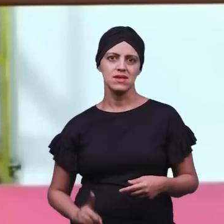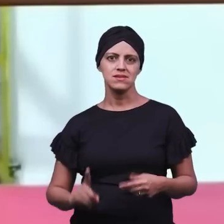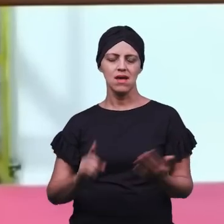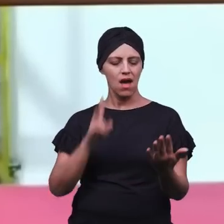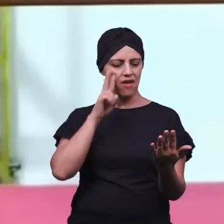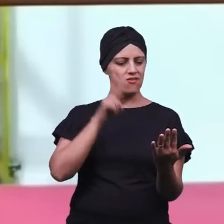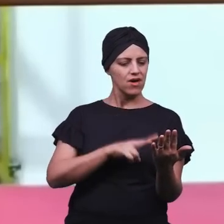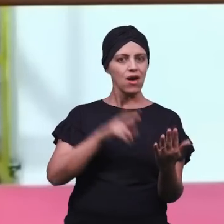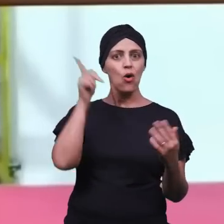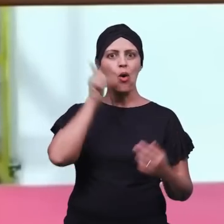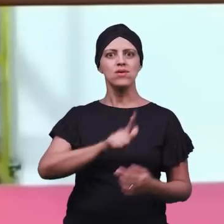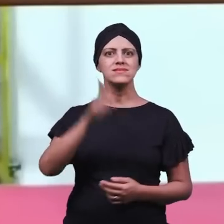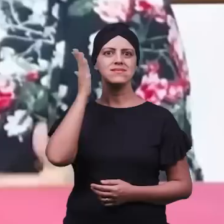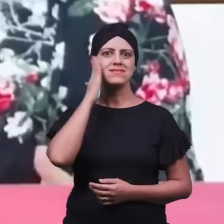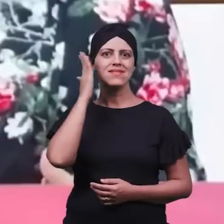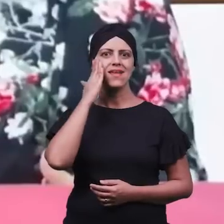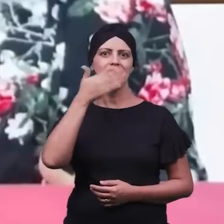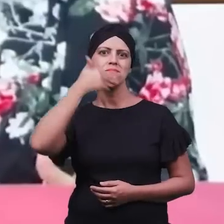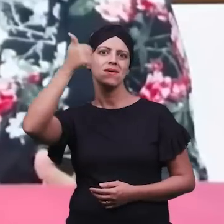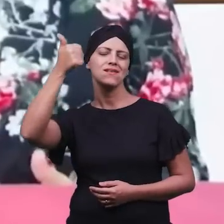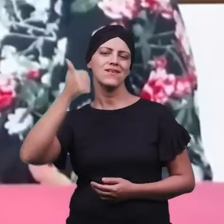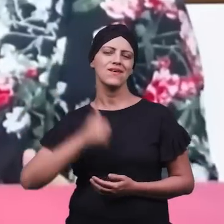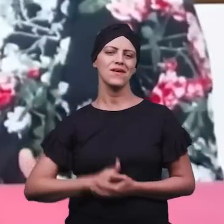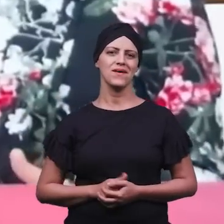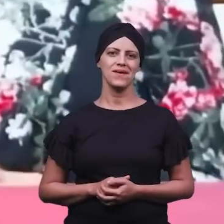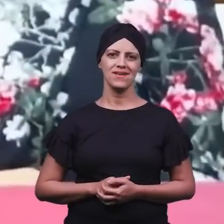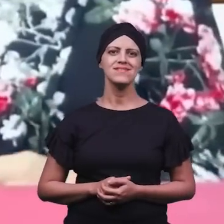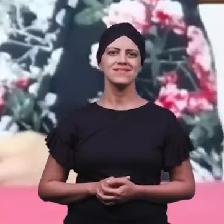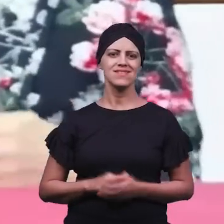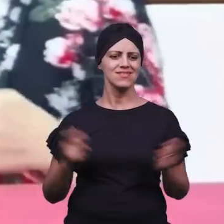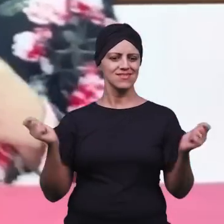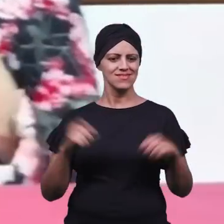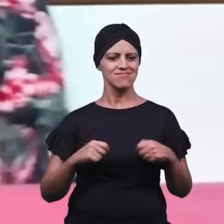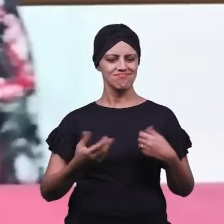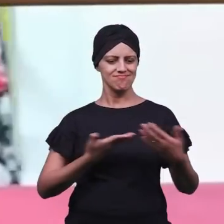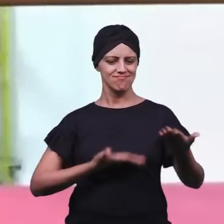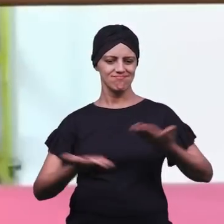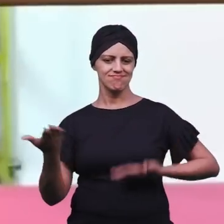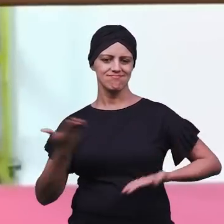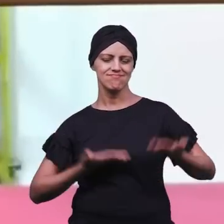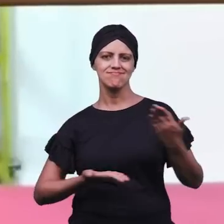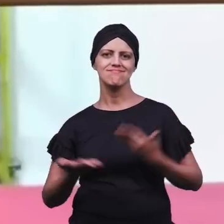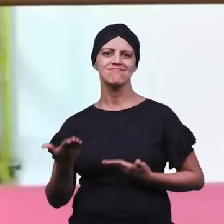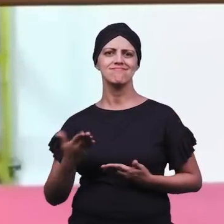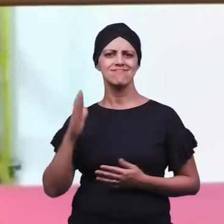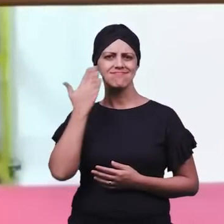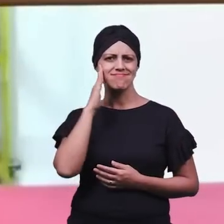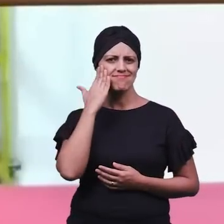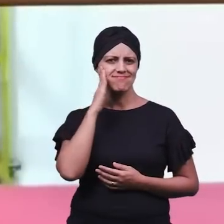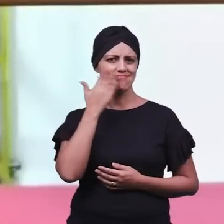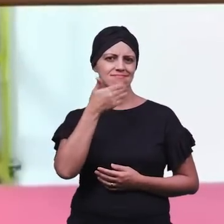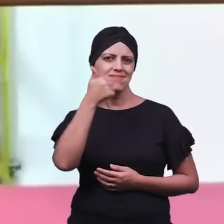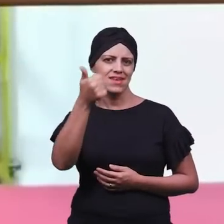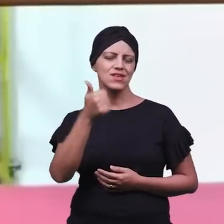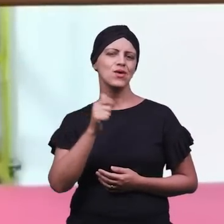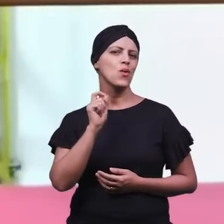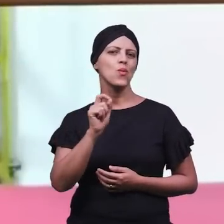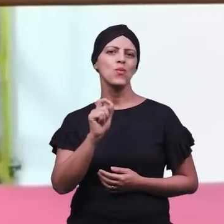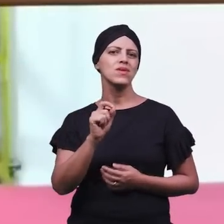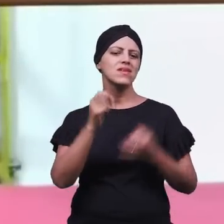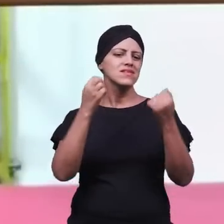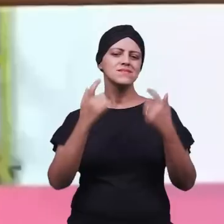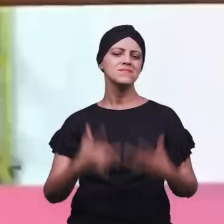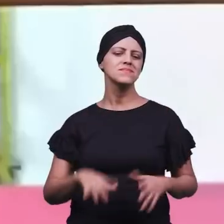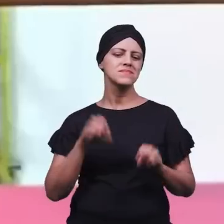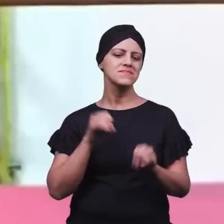deficiências, consigam entender melhor. Ela esteja ali participando, ela possa conversar, possa entender aquilo que está